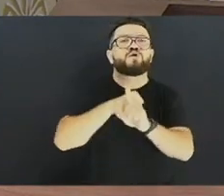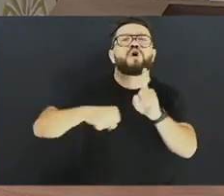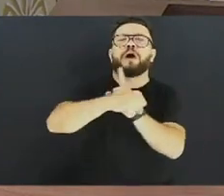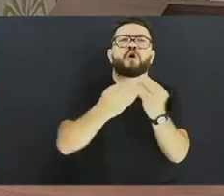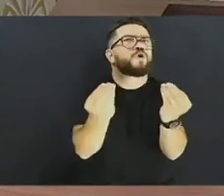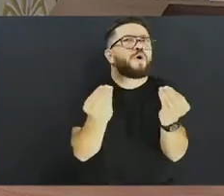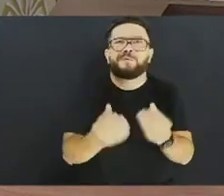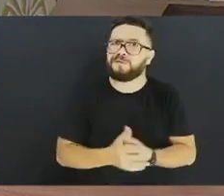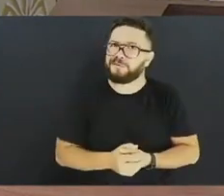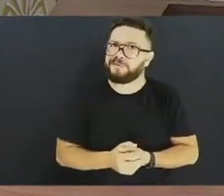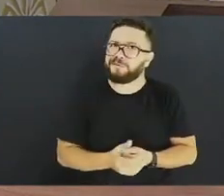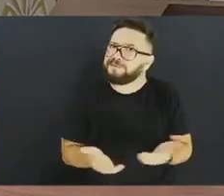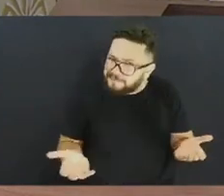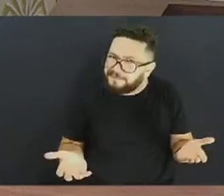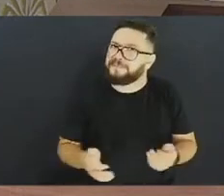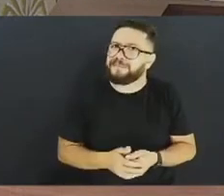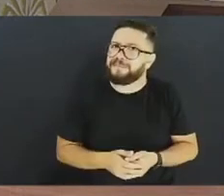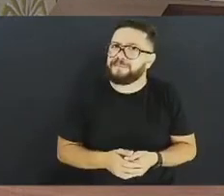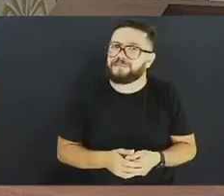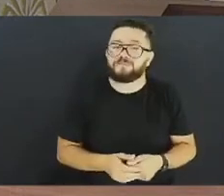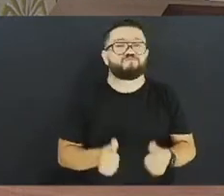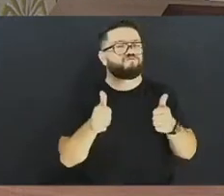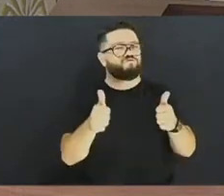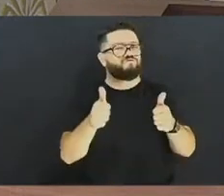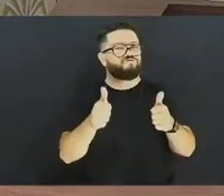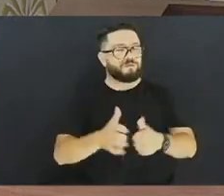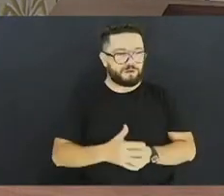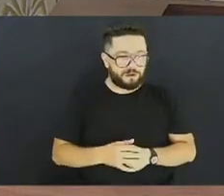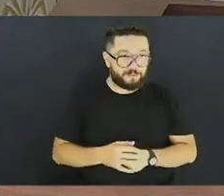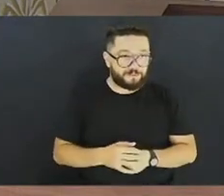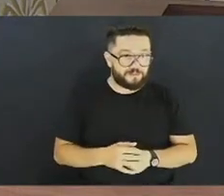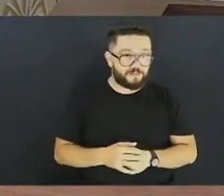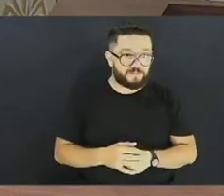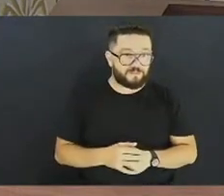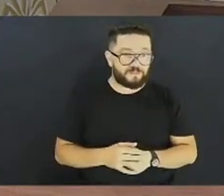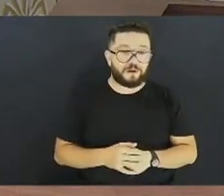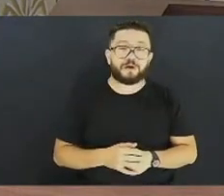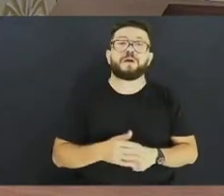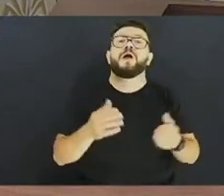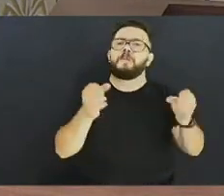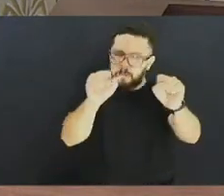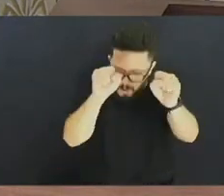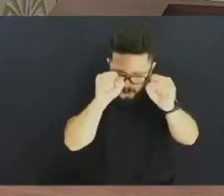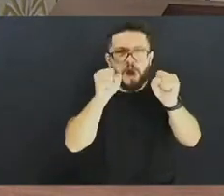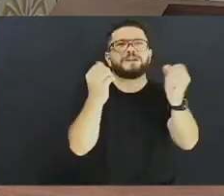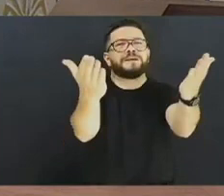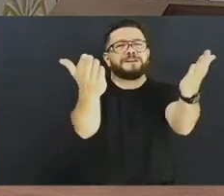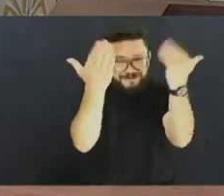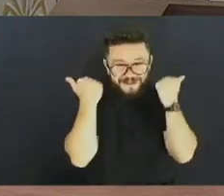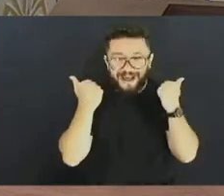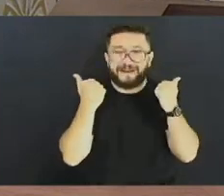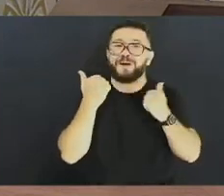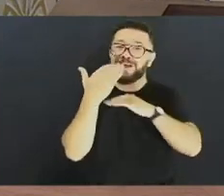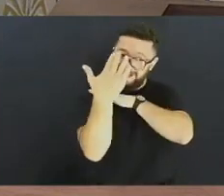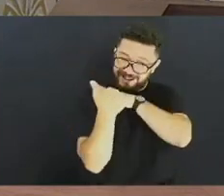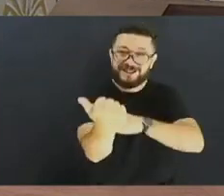bem. Dito isso, eu ficaria, quero que me chame uma hora, três horas, cinco horas, cinco dias,